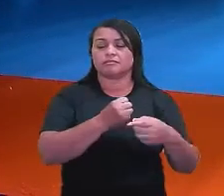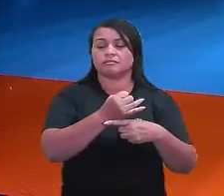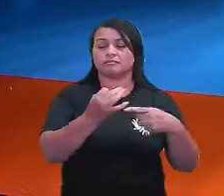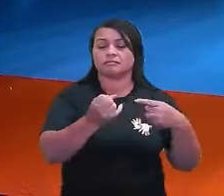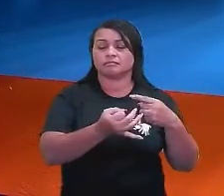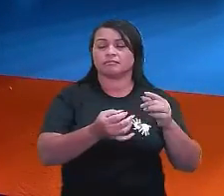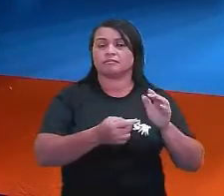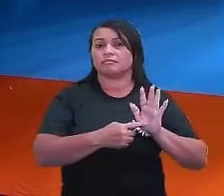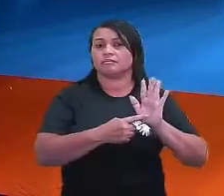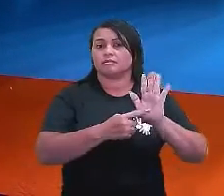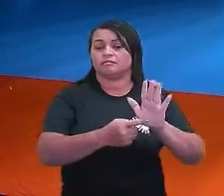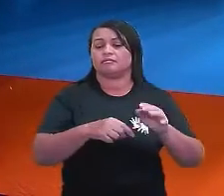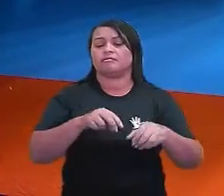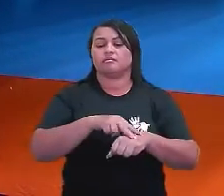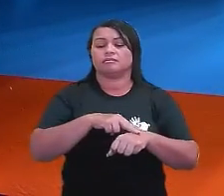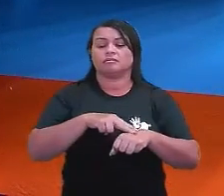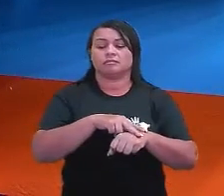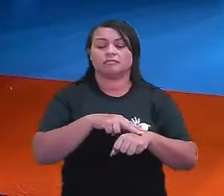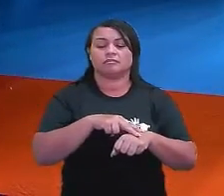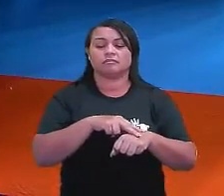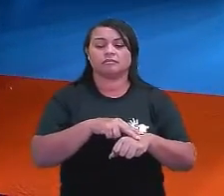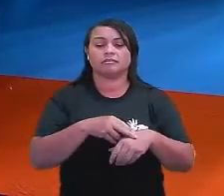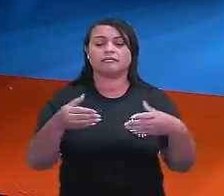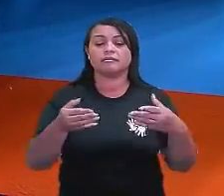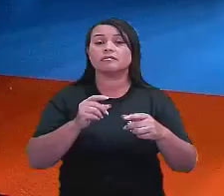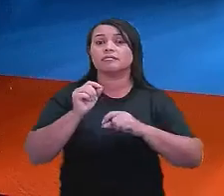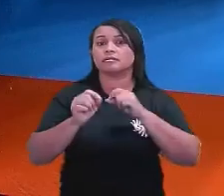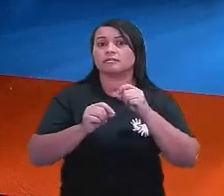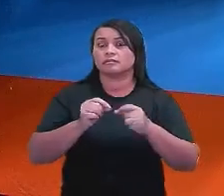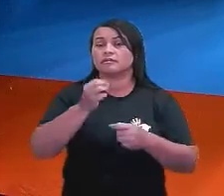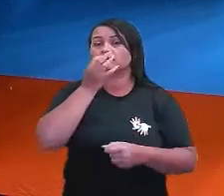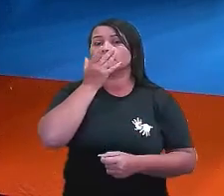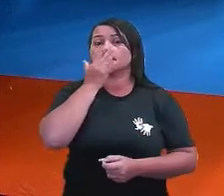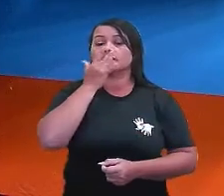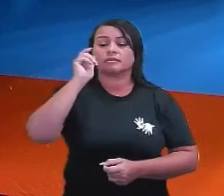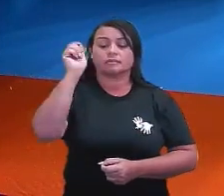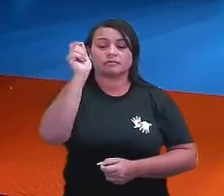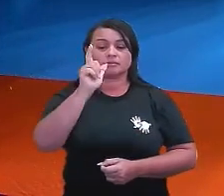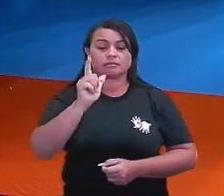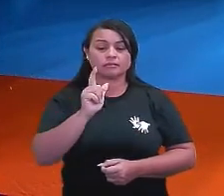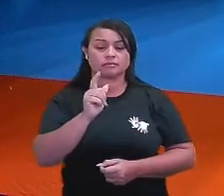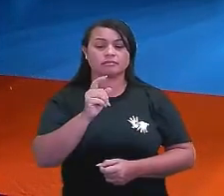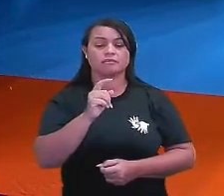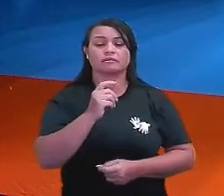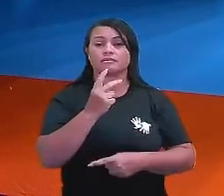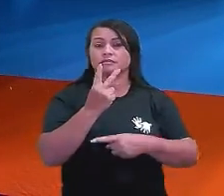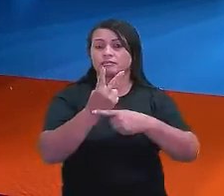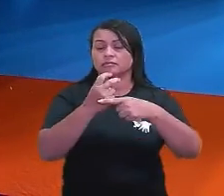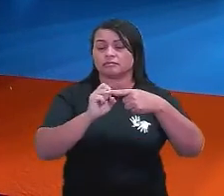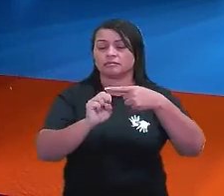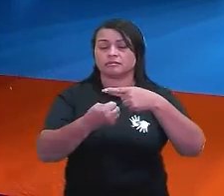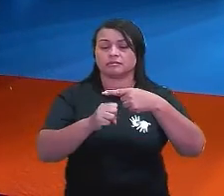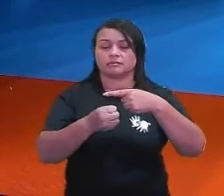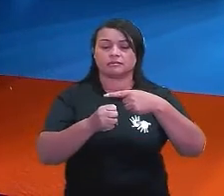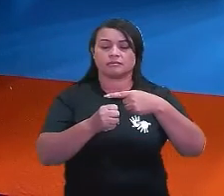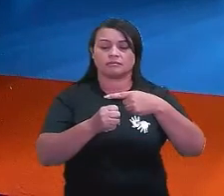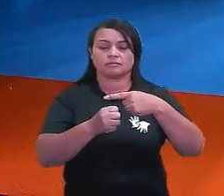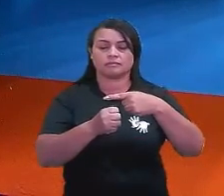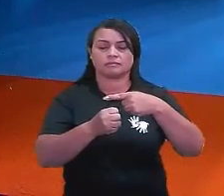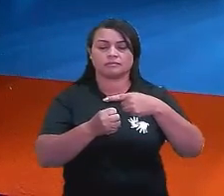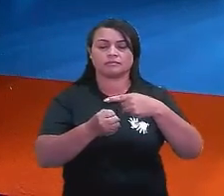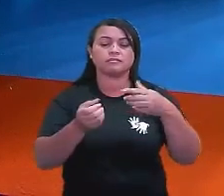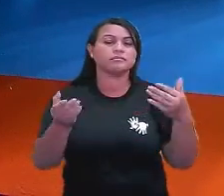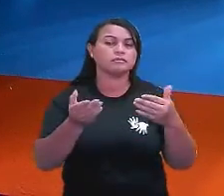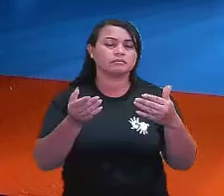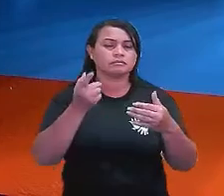representa o verde. Agora eu vou pegar do azul. Aí o azul, 2/8.